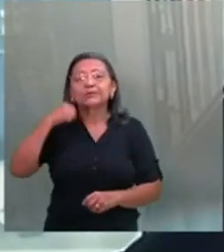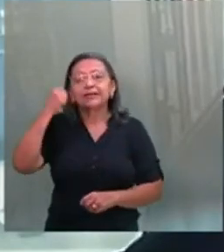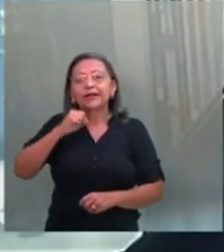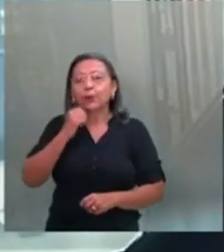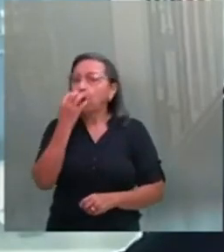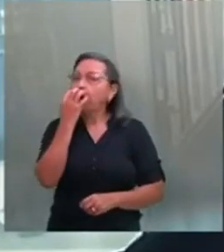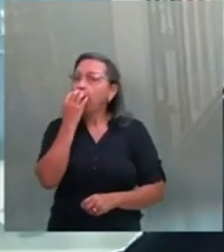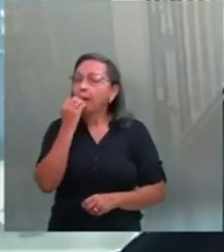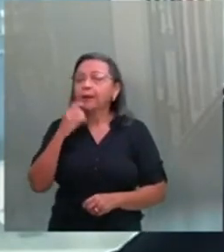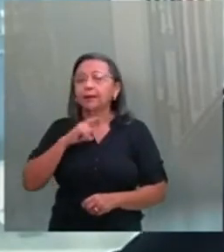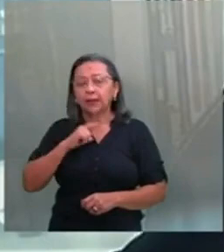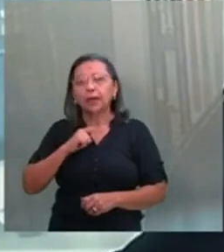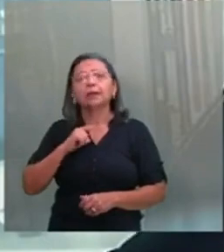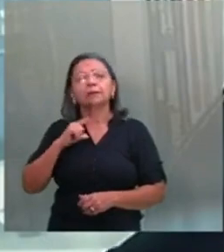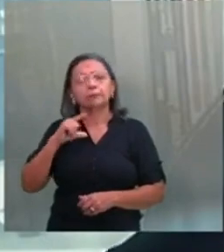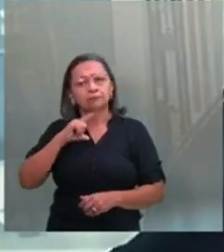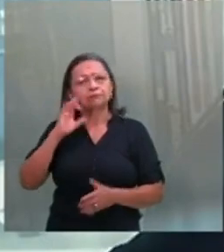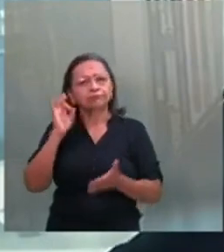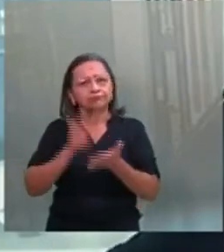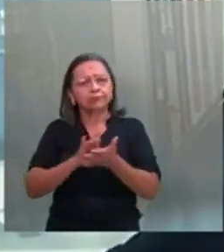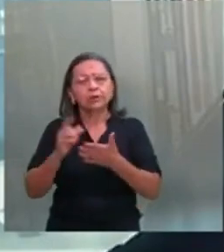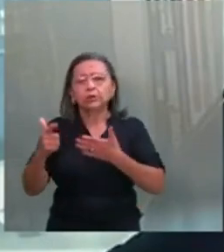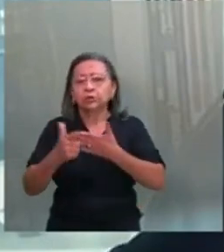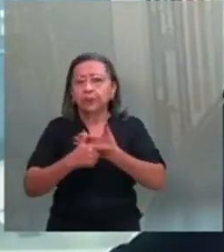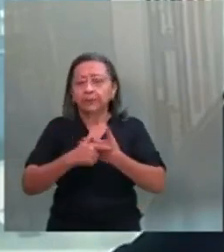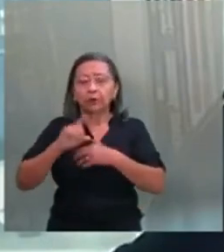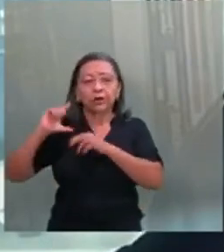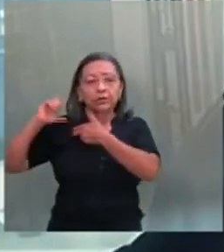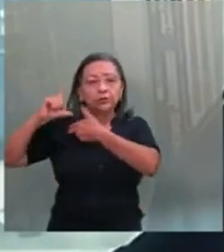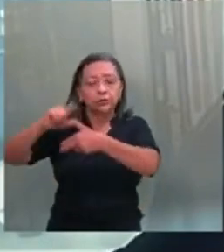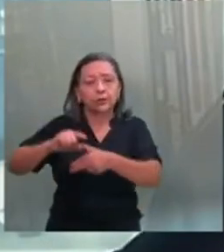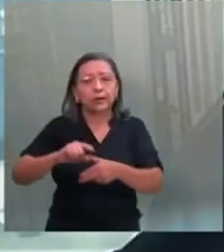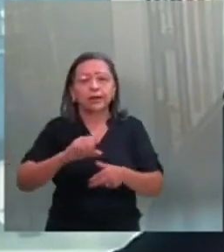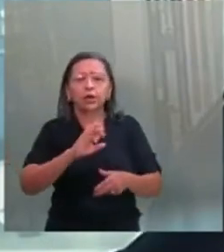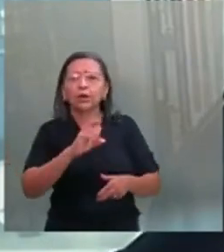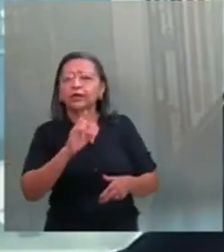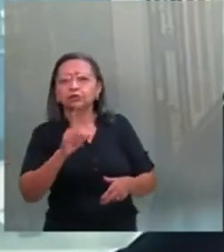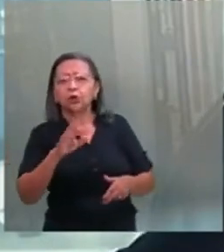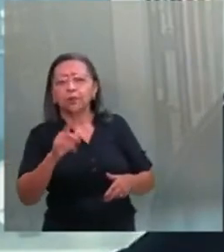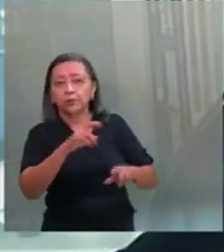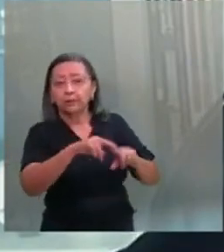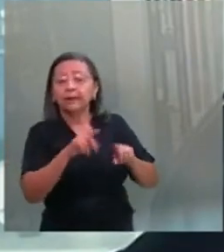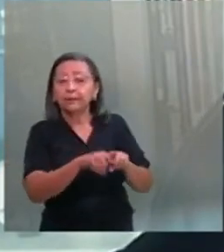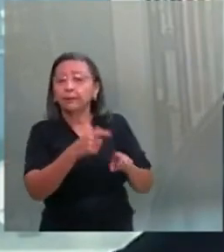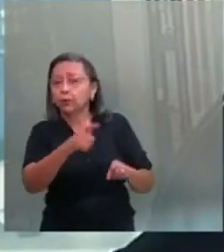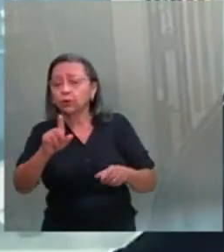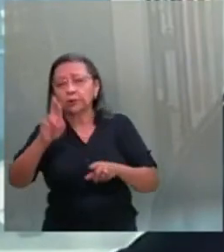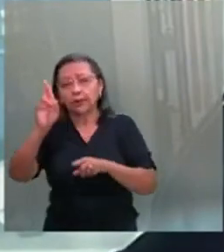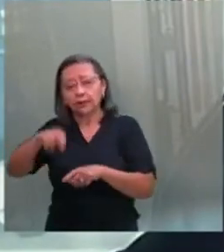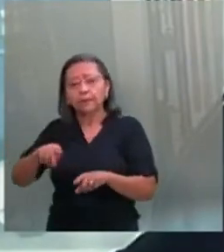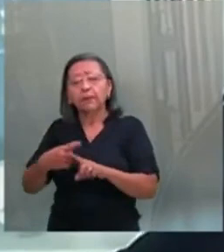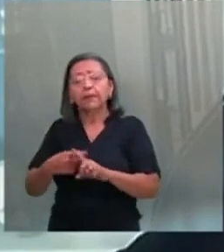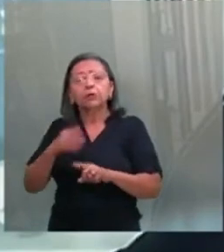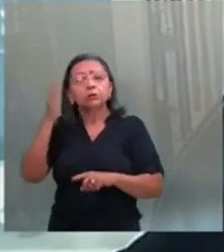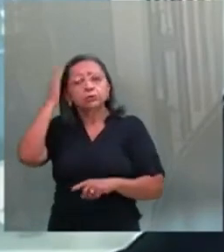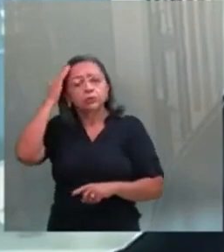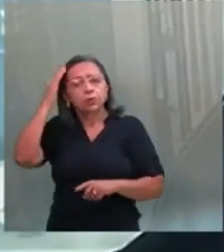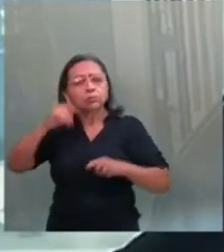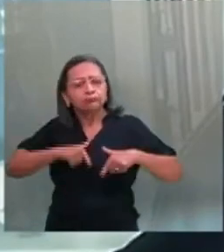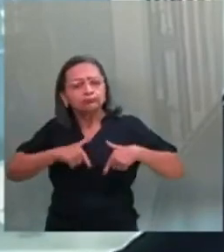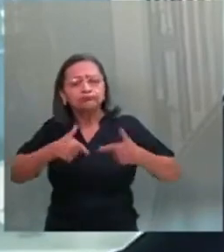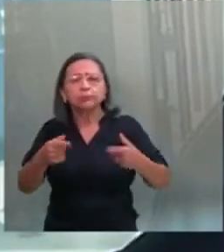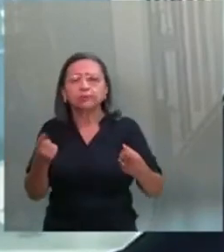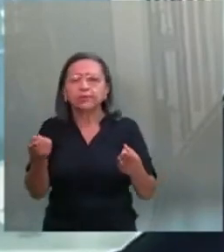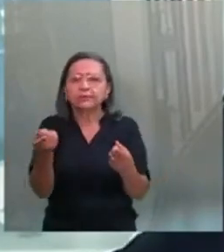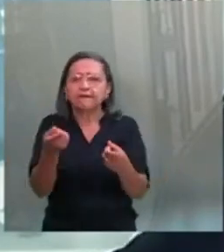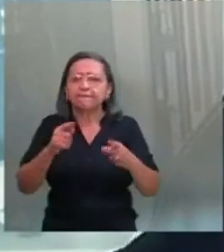tem o seu papel na história, não por isso, mas por outras razões, mas também porque soube enfrentar esse desafio